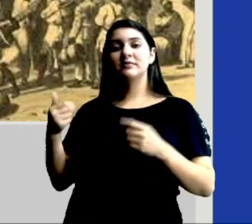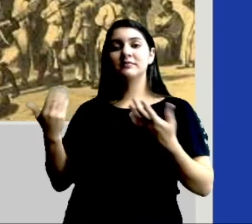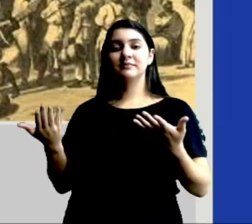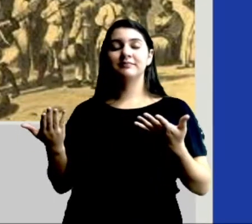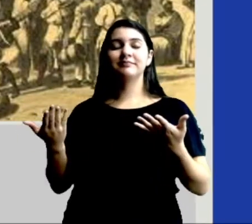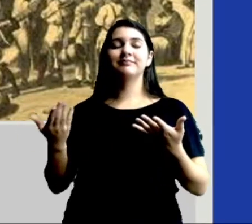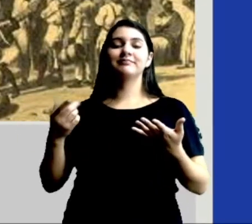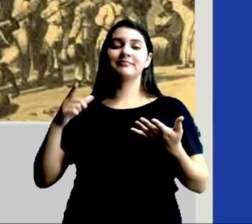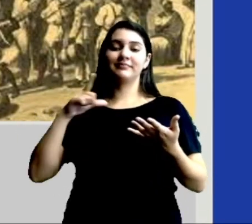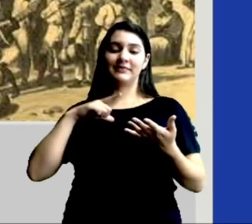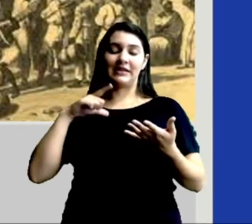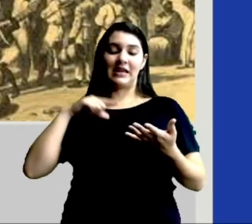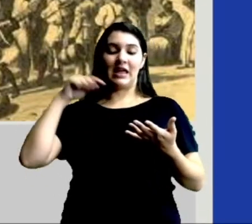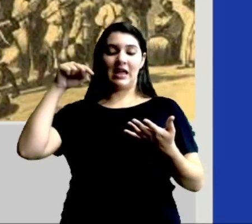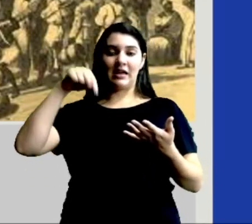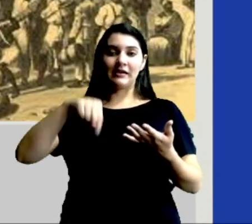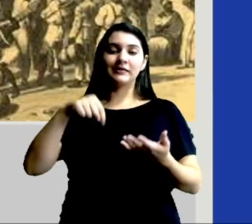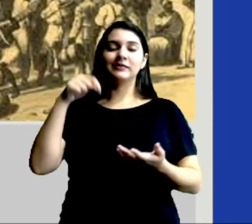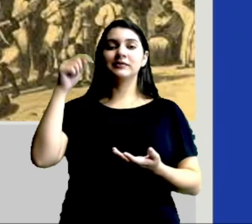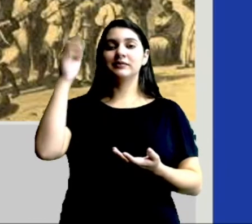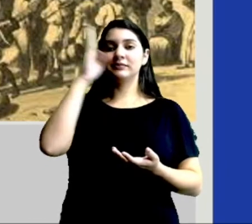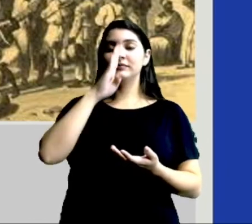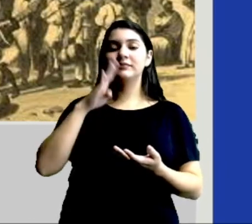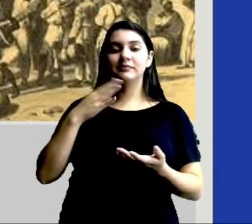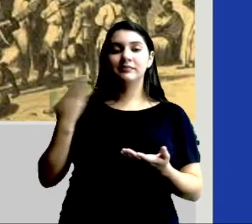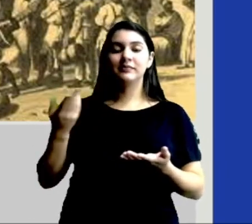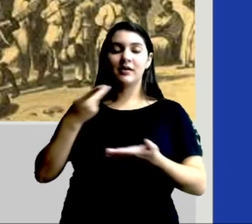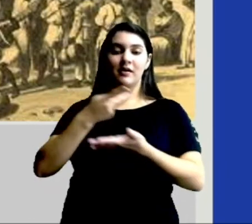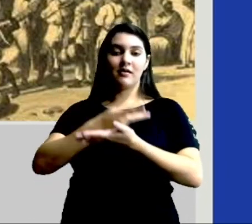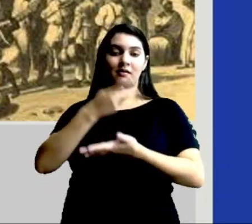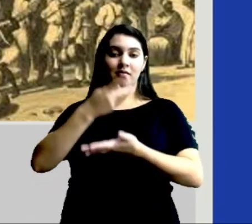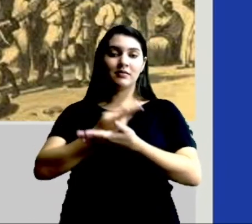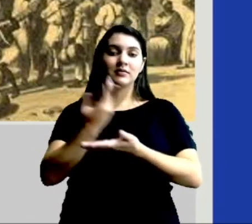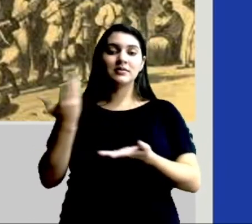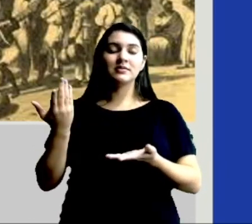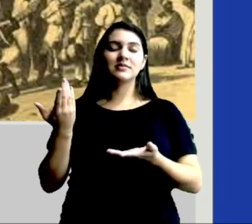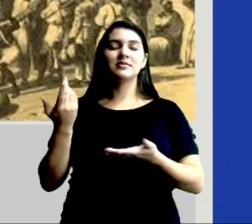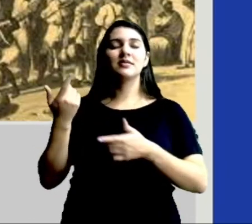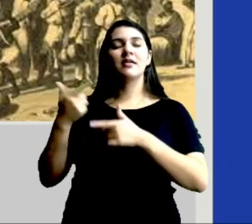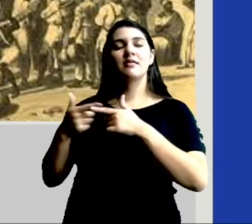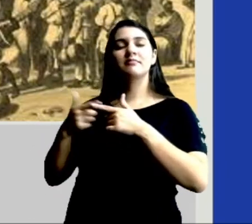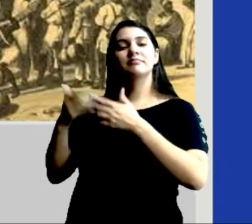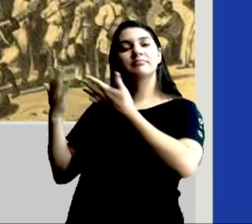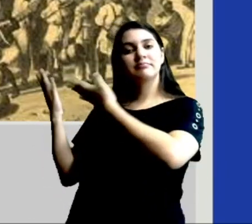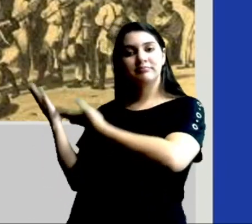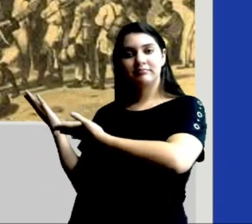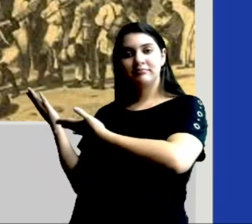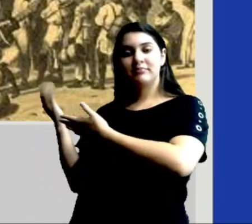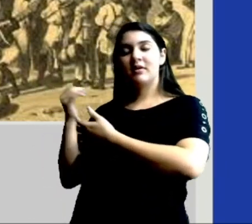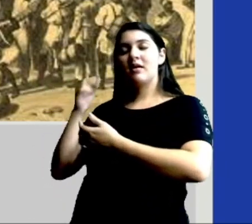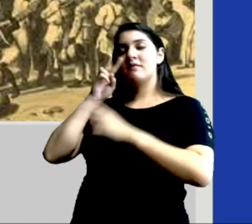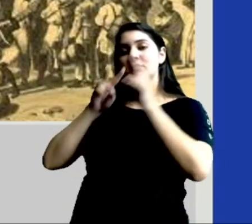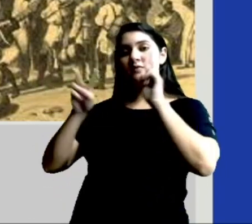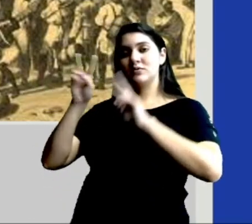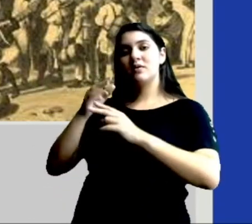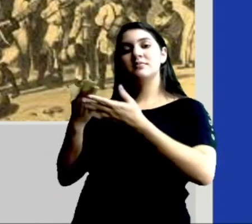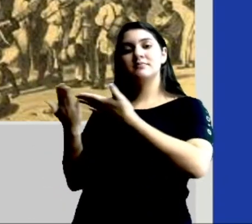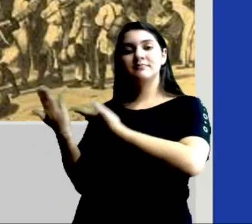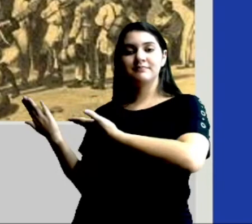africano vinha para cá e estava acontecendo com eles essa situação que a gente está vendo aí nas